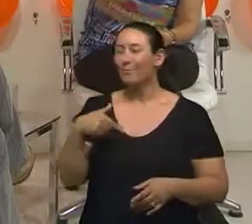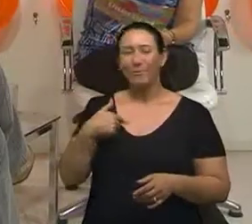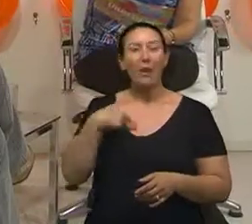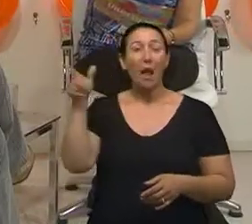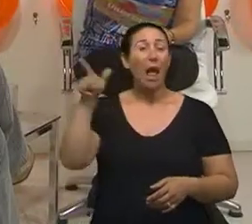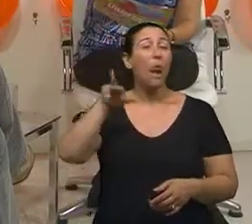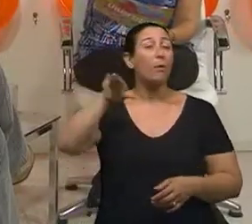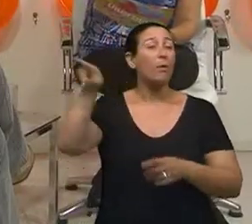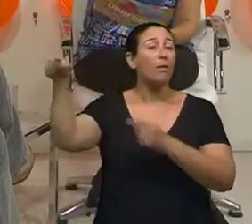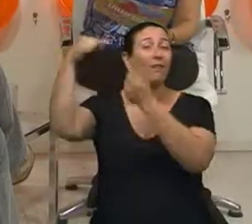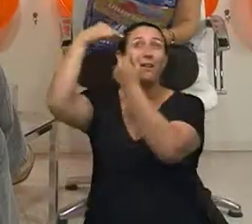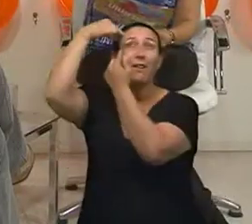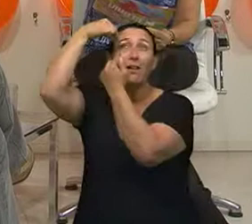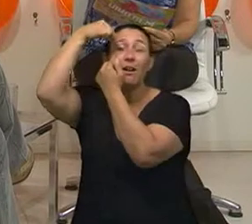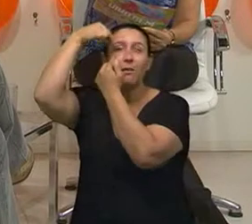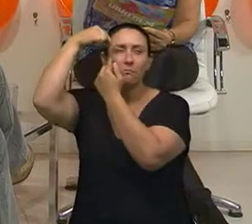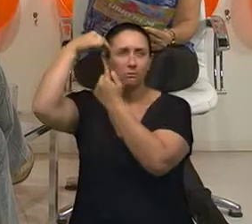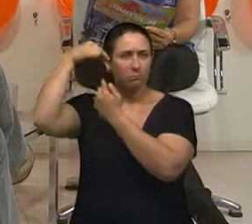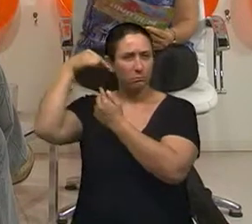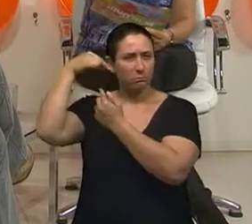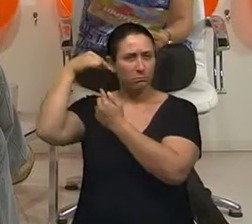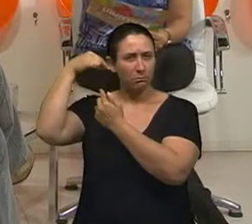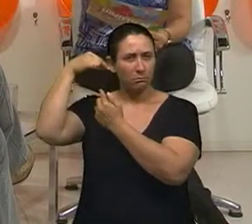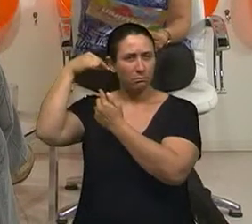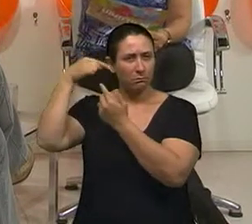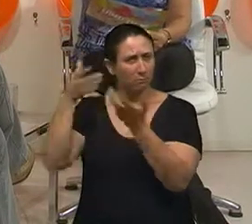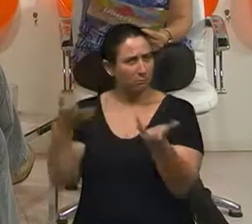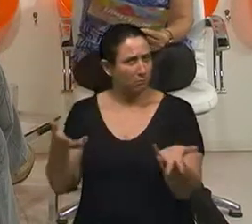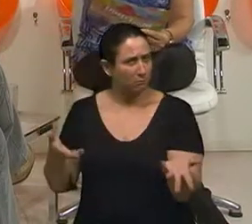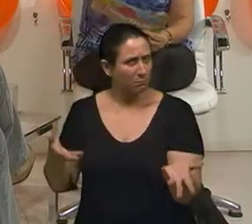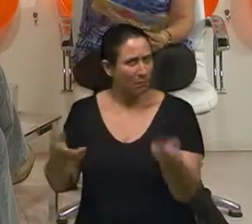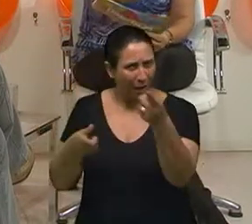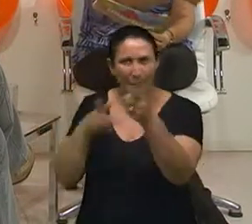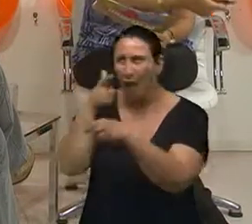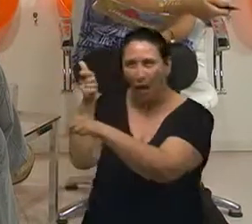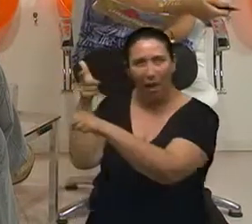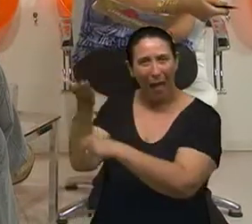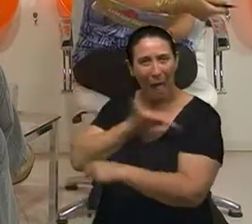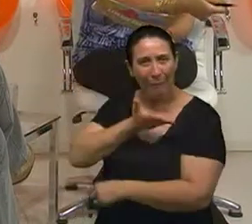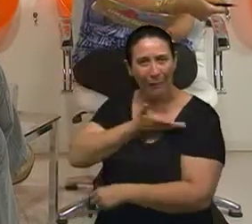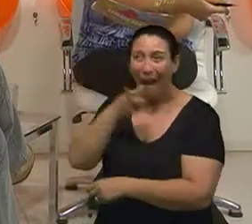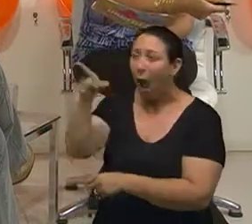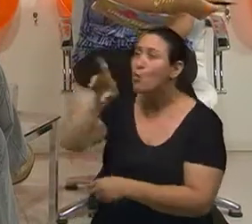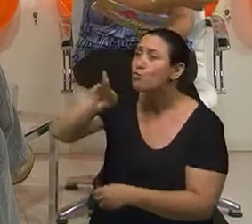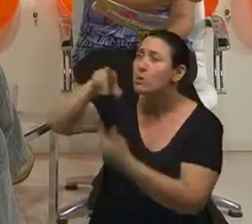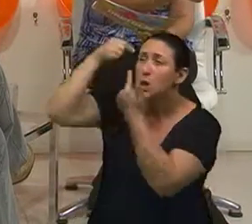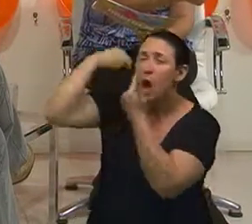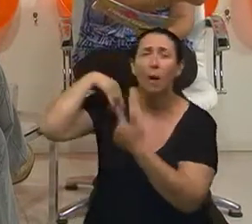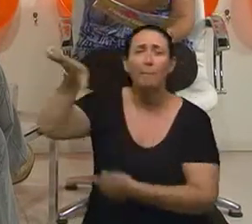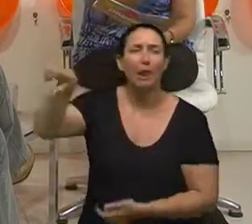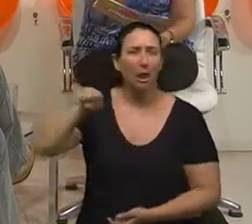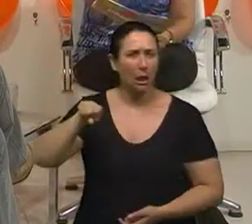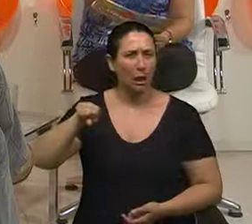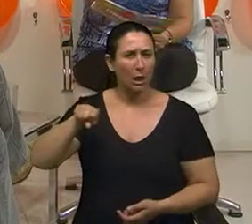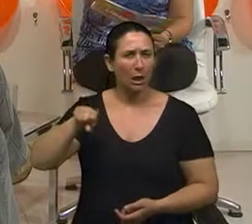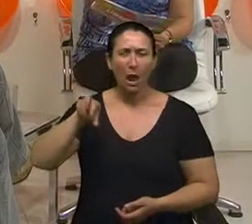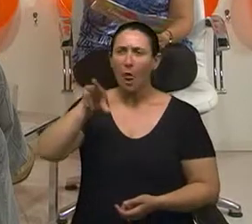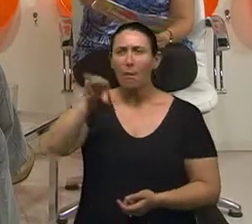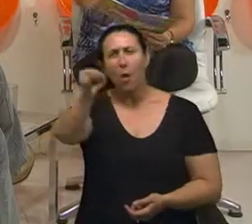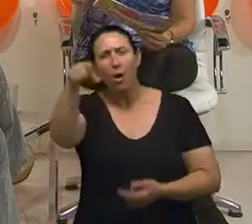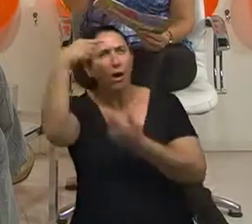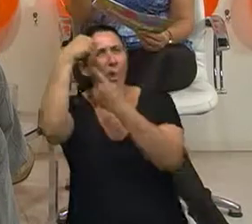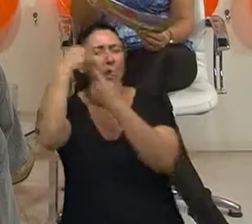um colírio, estou falando com vocês, é? Com você também? Faz isso? Quer dizer, o irmão estava com problema nos olhos, botou um colírio, comecei